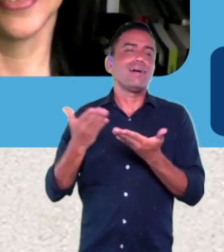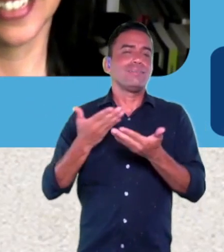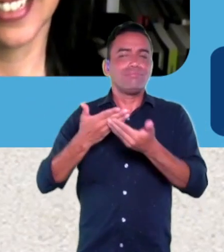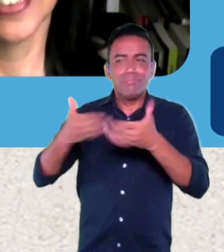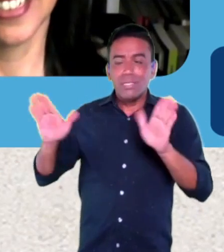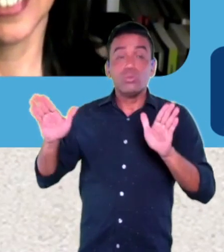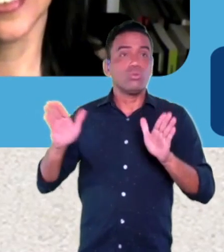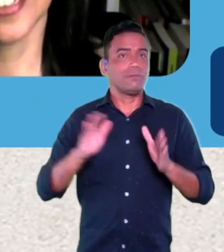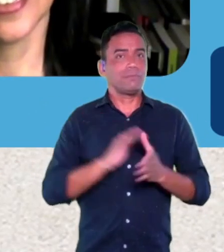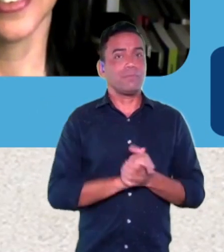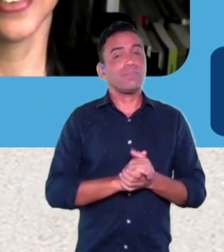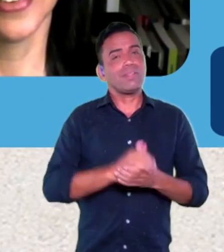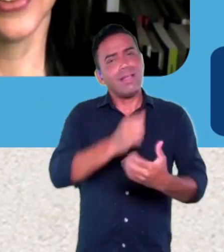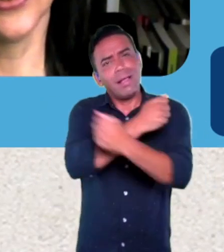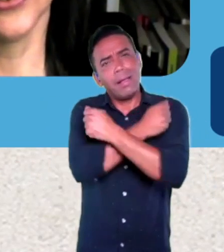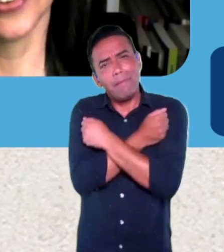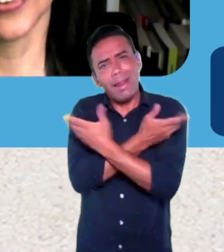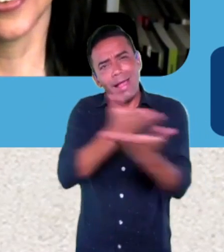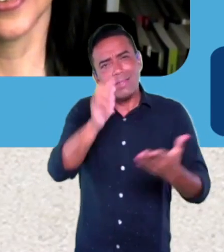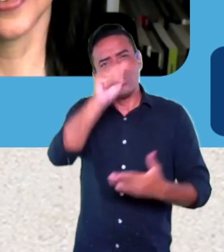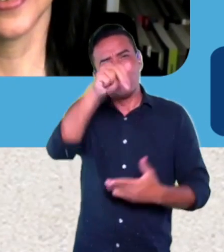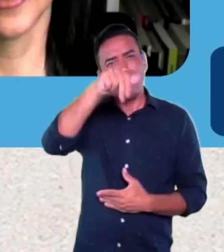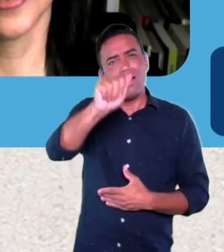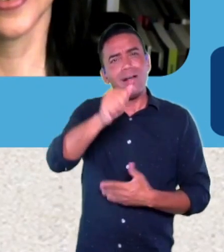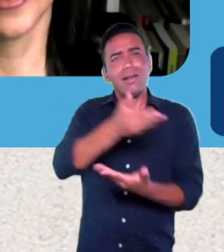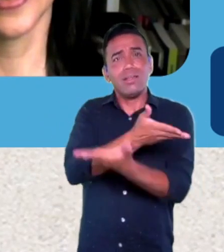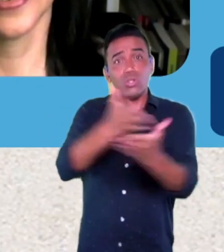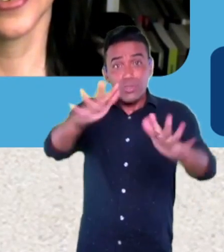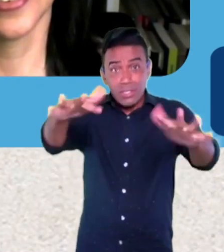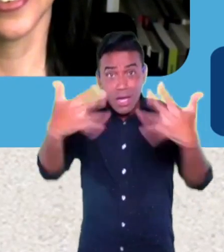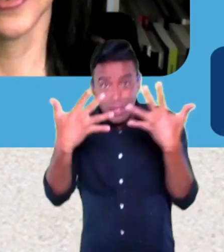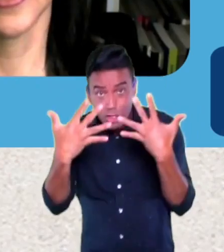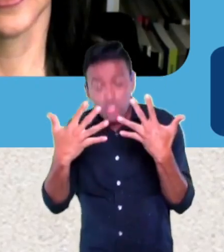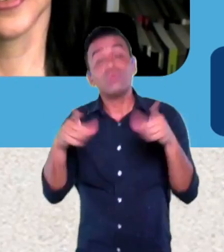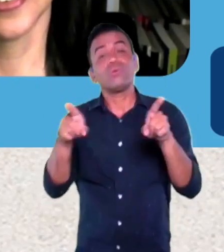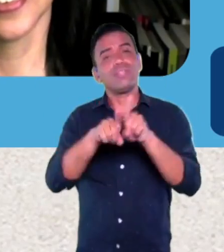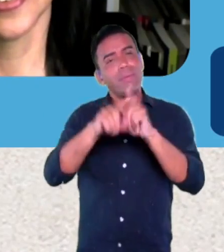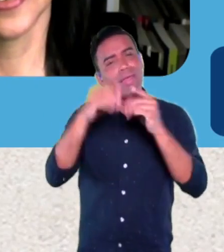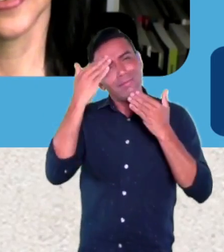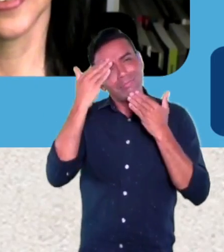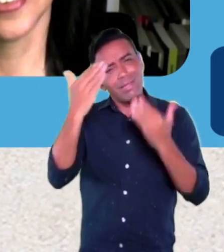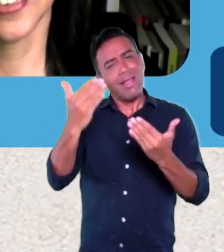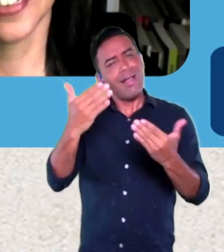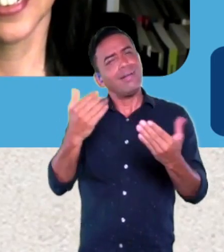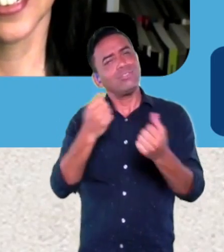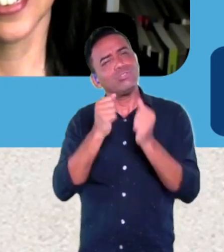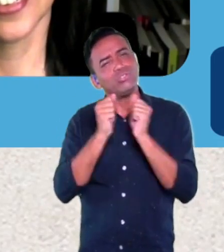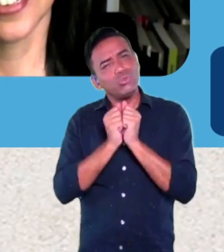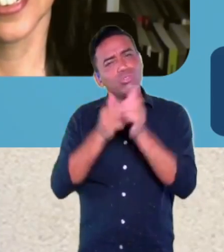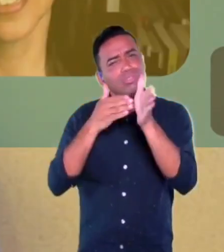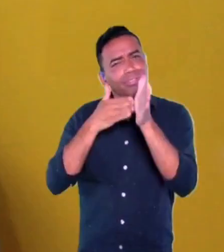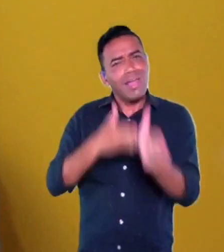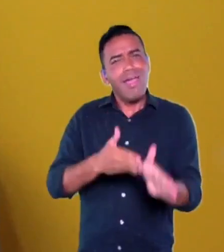também. Um abraço, Ana, e a todos vocês que estão nos assistindo. Acompanhe a gente aqui no